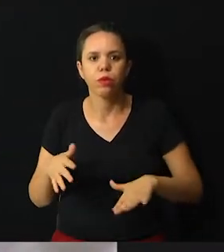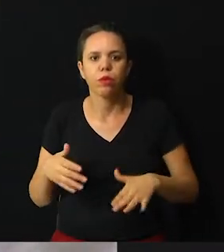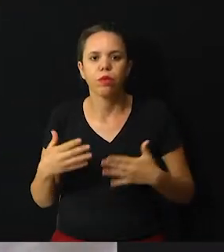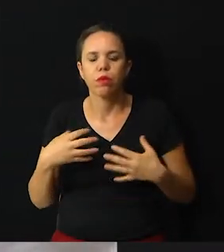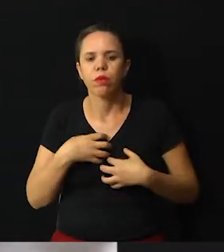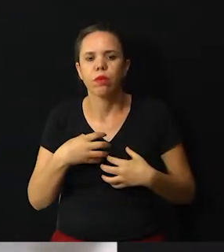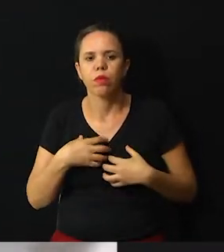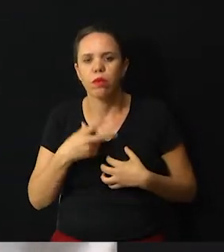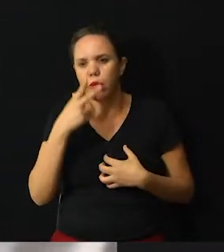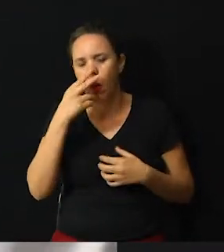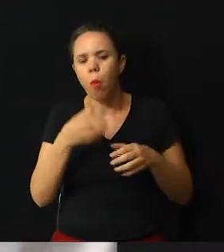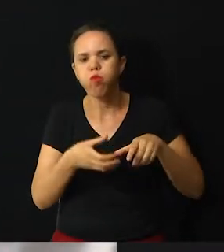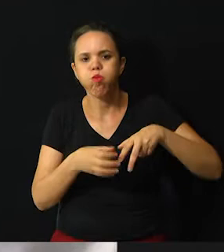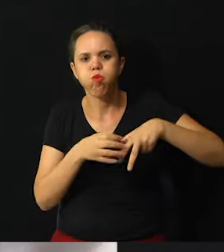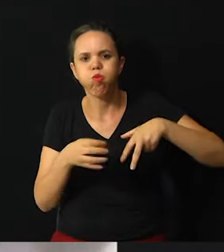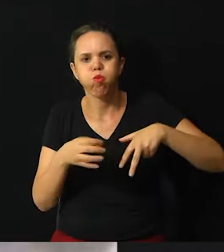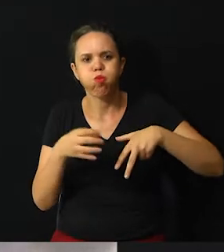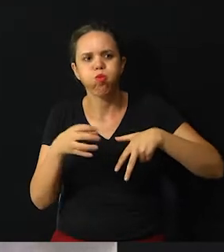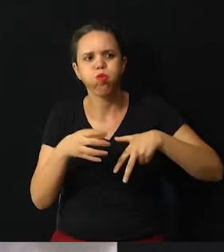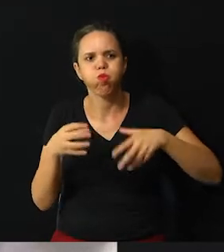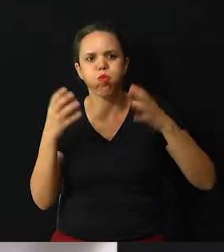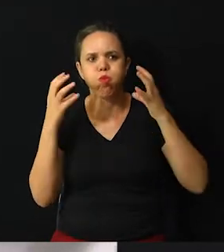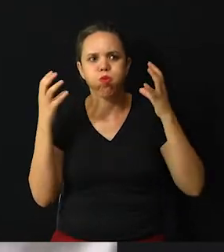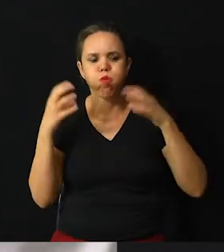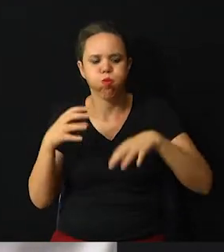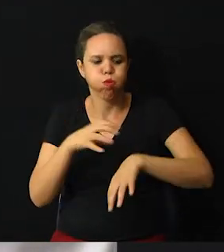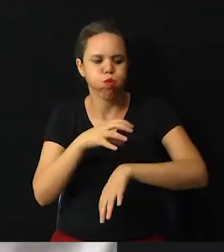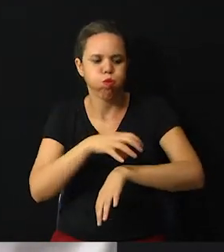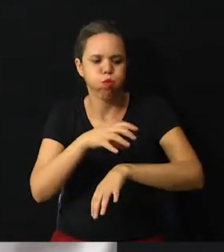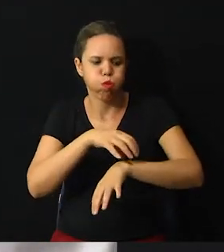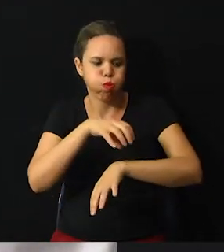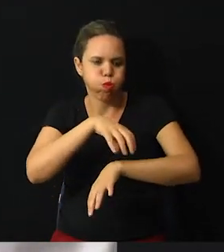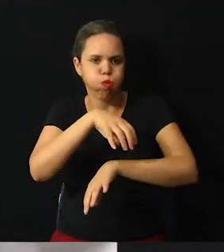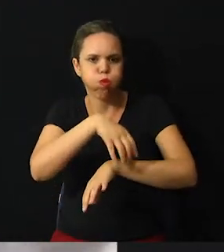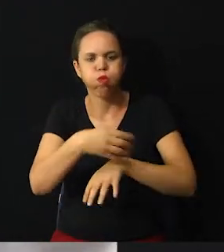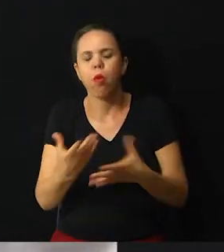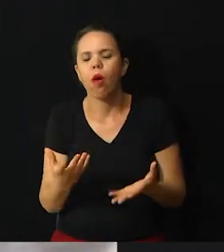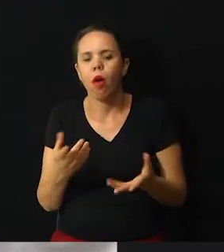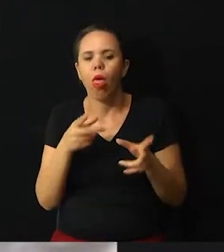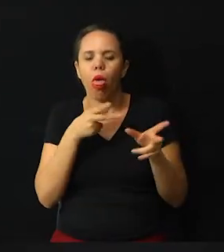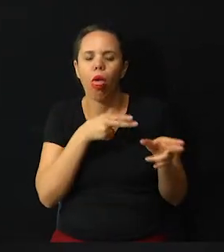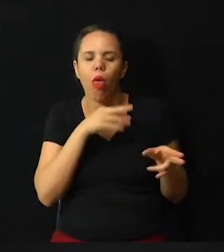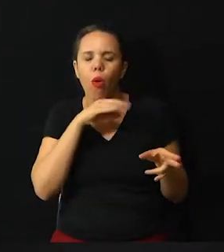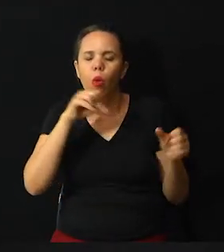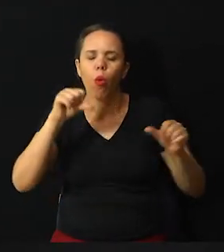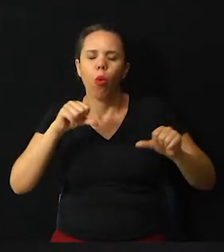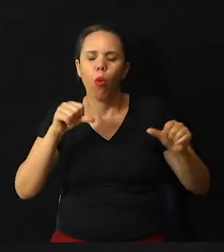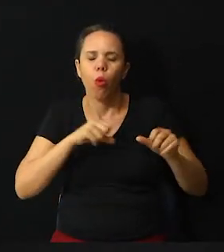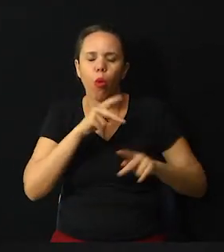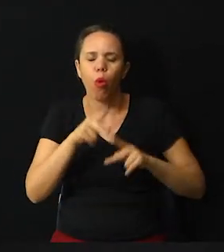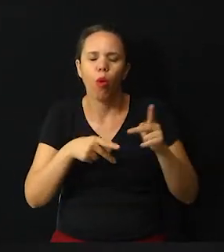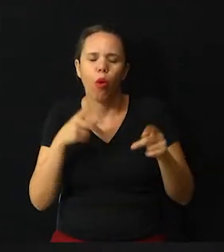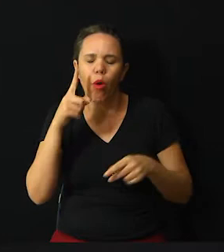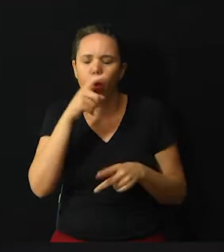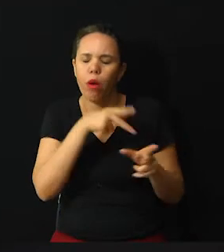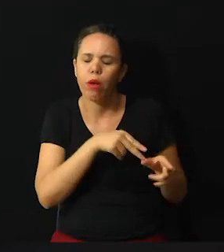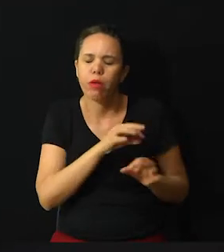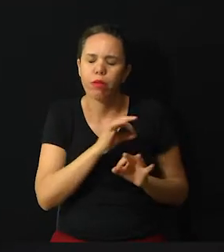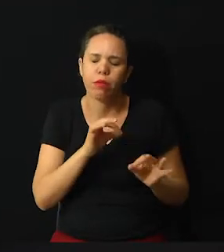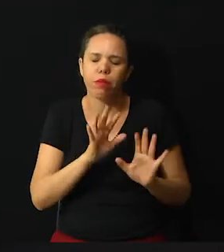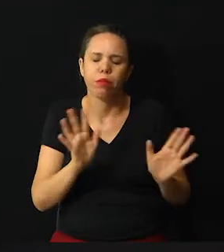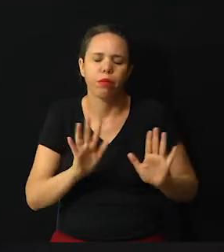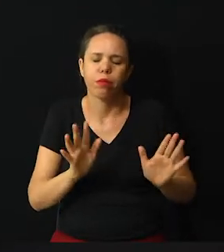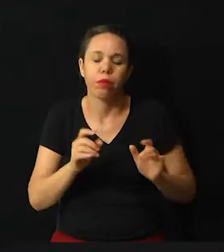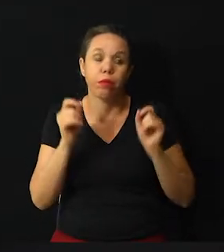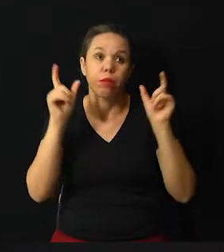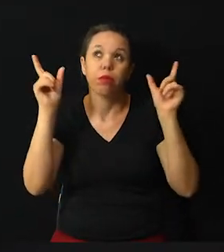tem a sensação de inchaço, não é que a junta inchada, tem a sensação que a junta é inchada. A qualidade do sono é muito ruim, quer dizer, o paciente tem dificuldade para dormir, ou